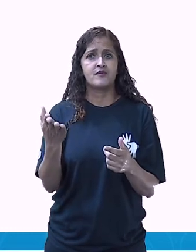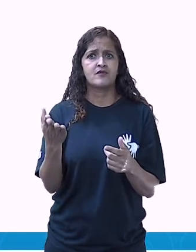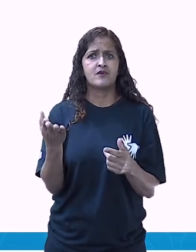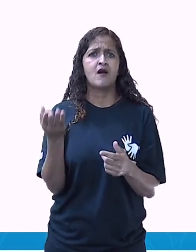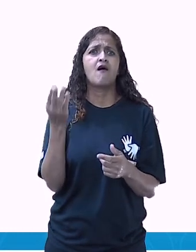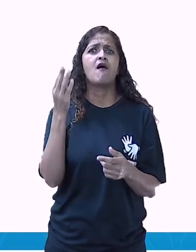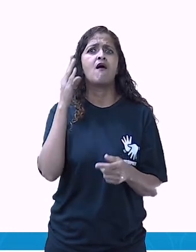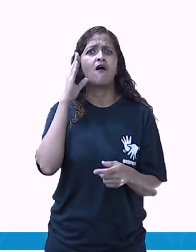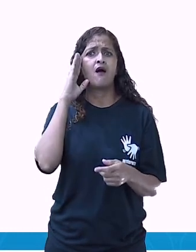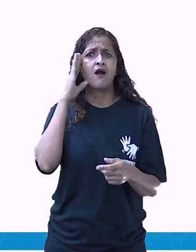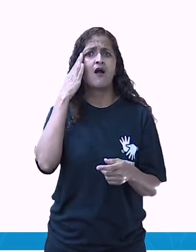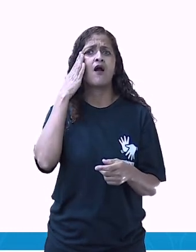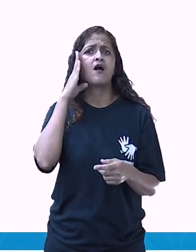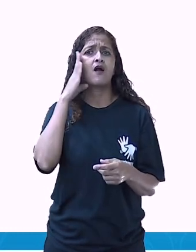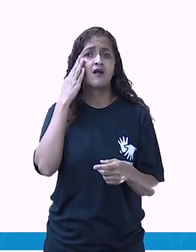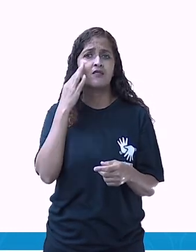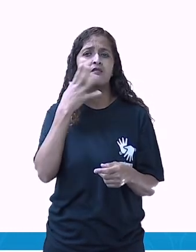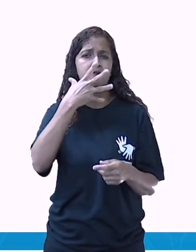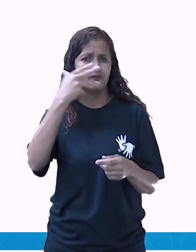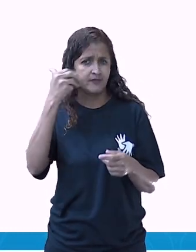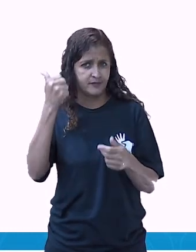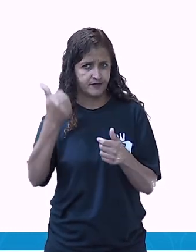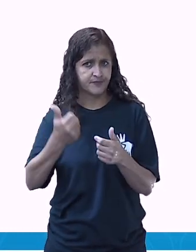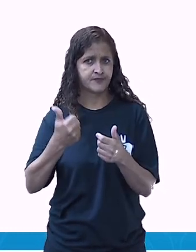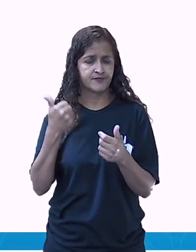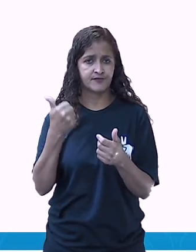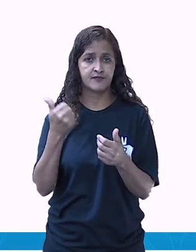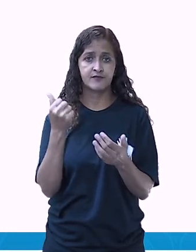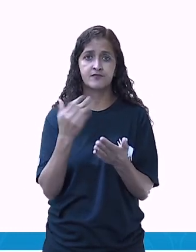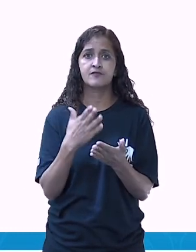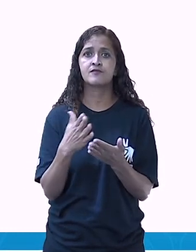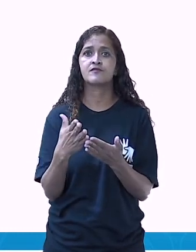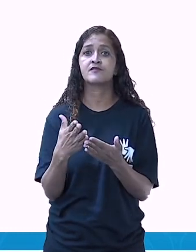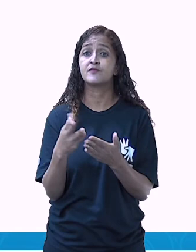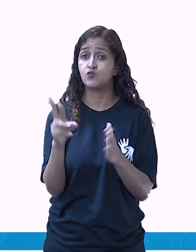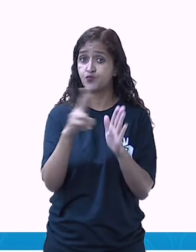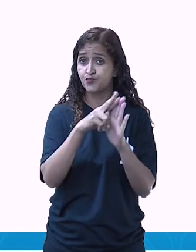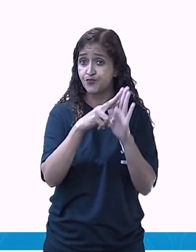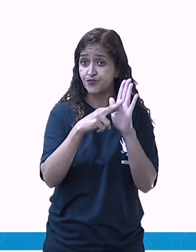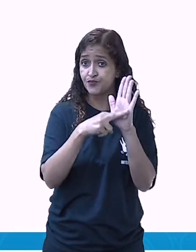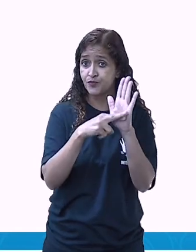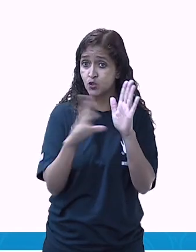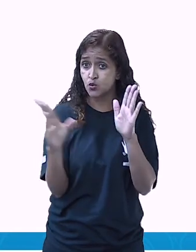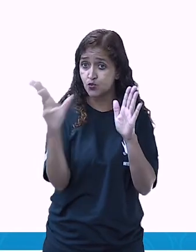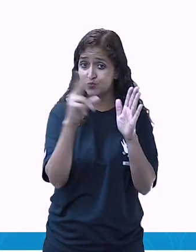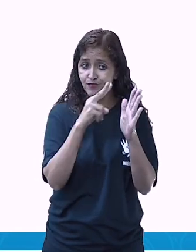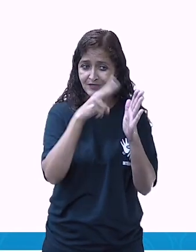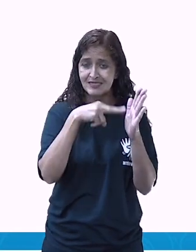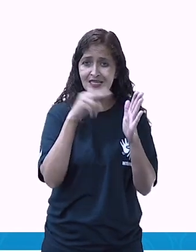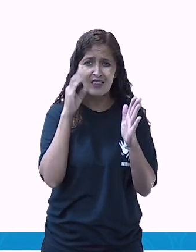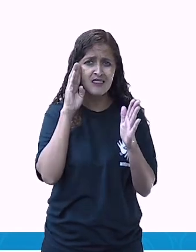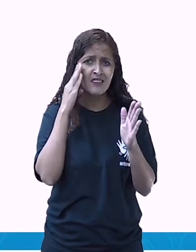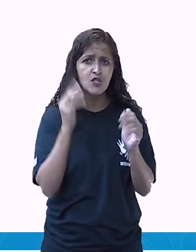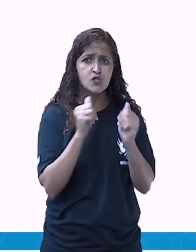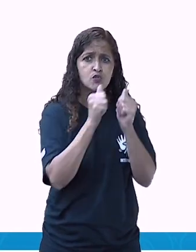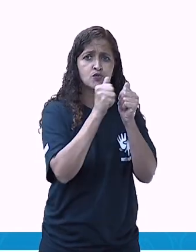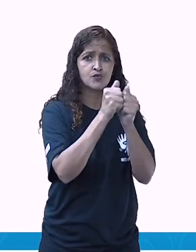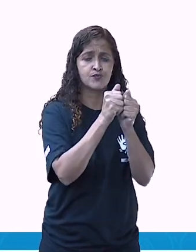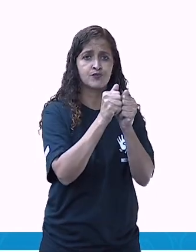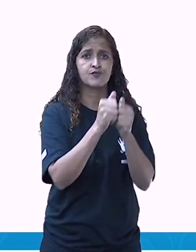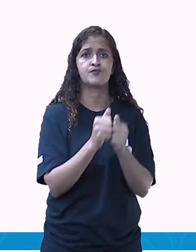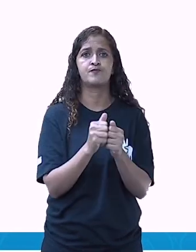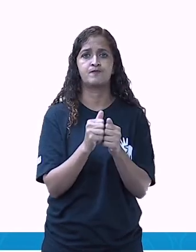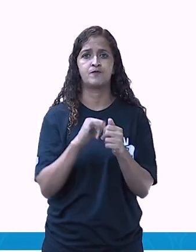pudesse compreender melhor, tá bom? Vamos ler a regra juntos, bem devagarzinho,